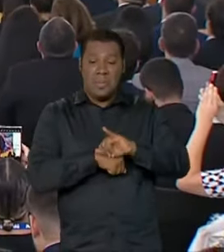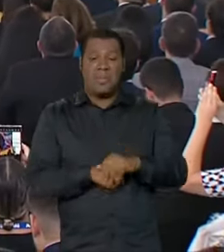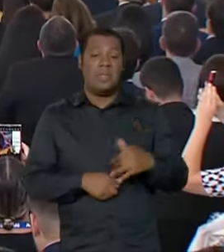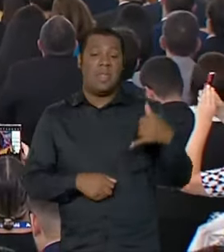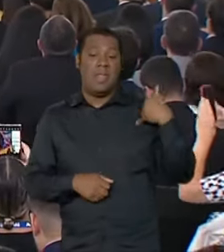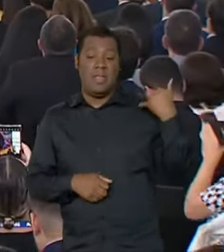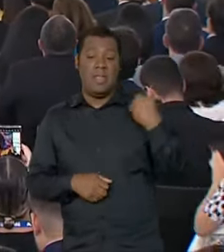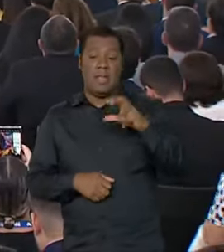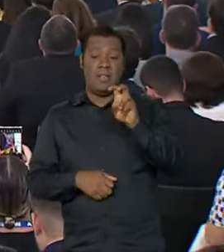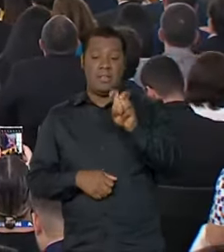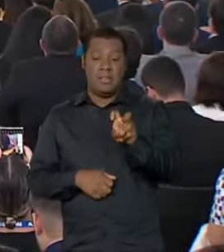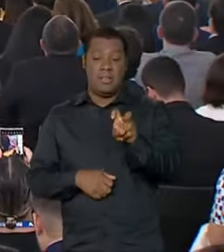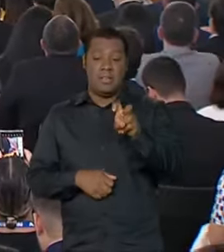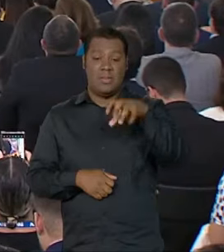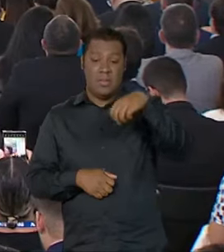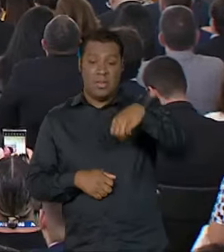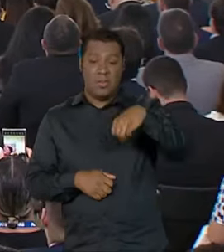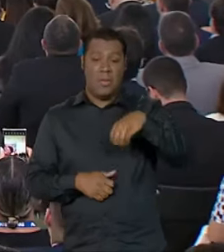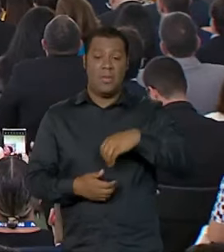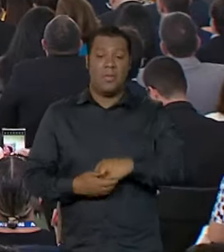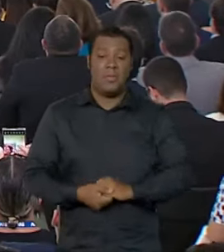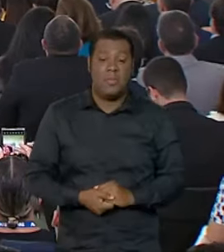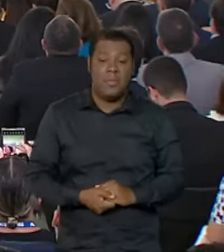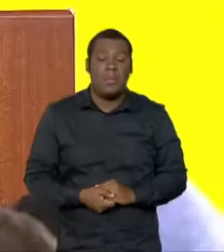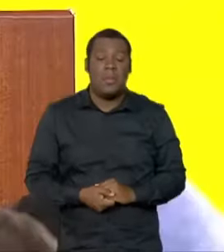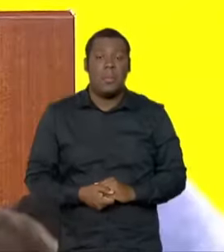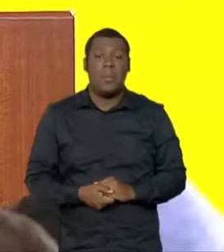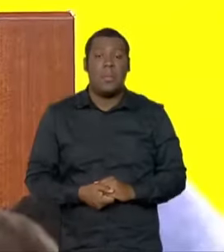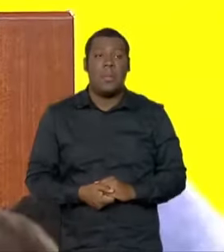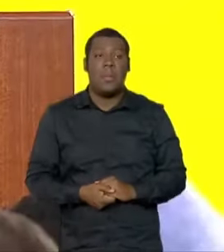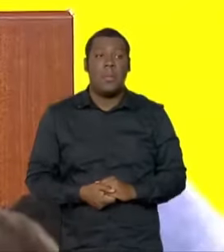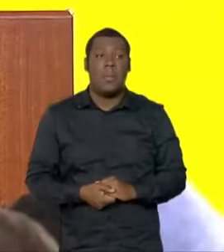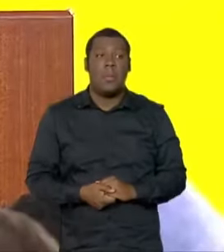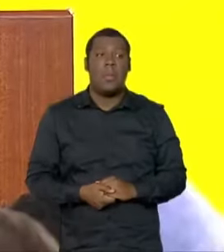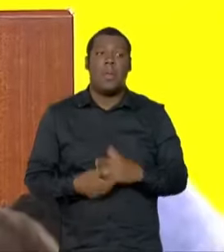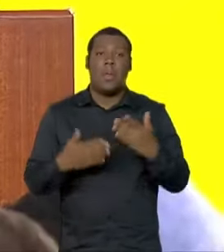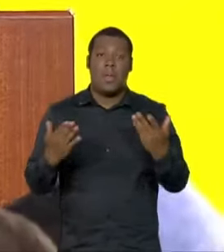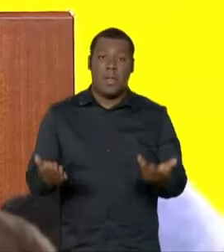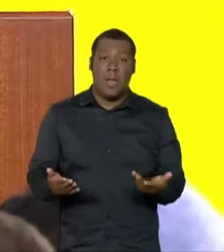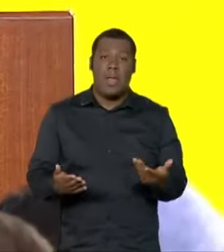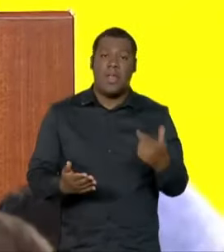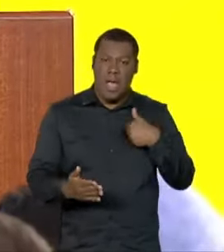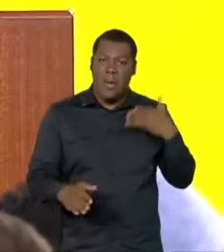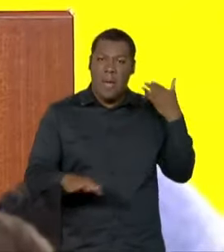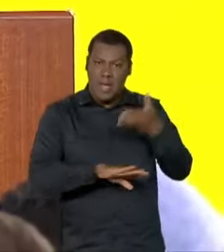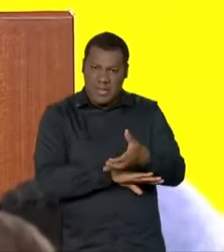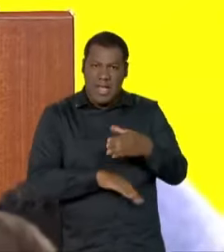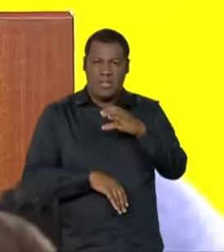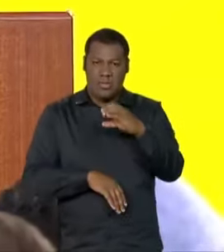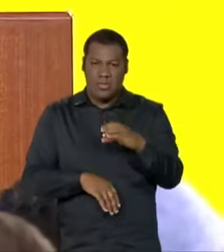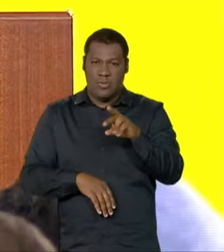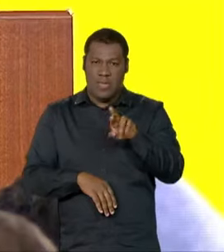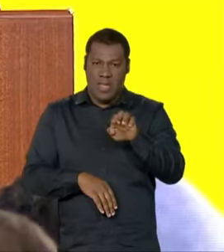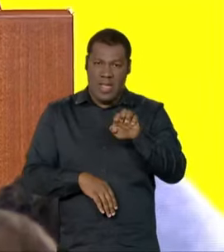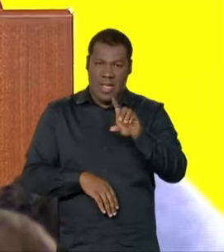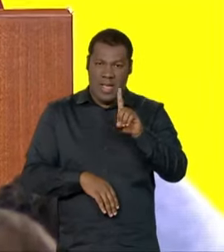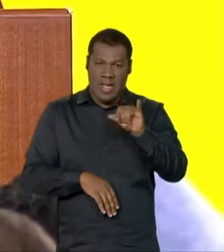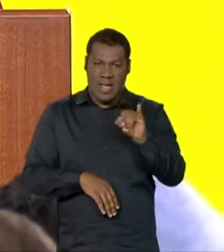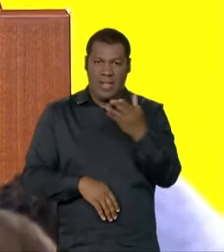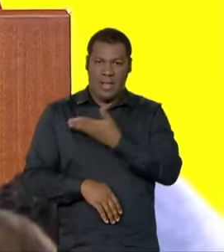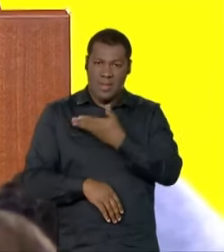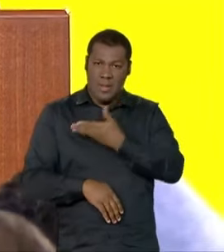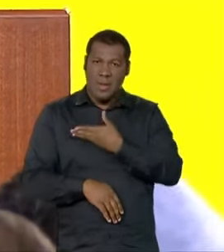59 anos. Quando eu comecei a fazer o empréstimo do Crédito Amigo, a primeira vez eu fiz